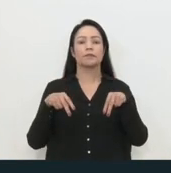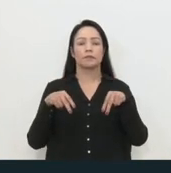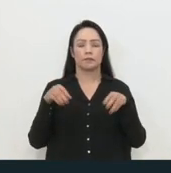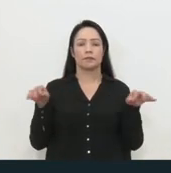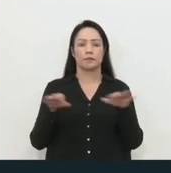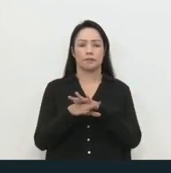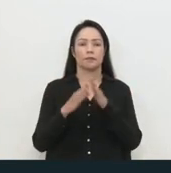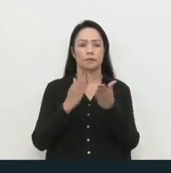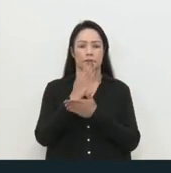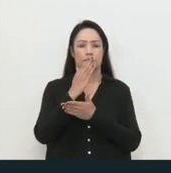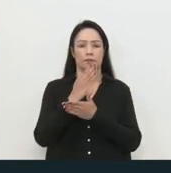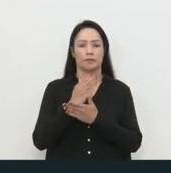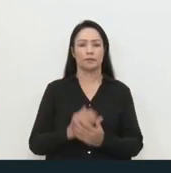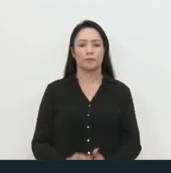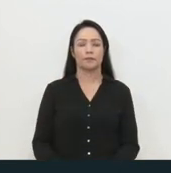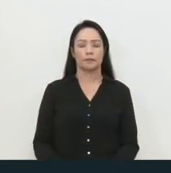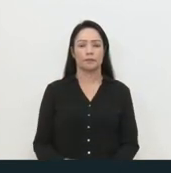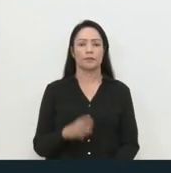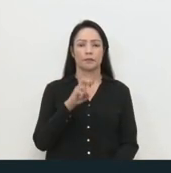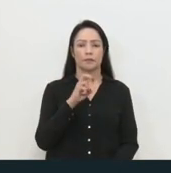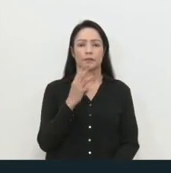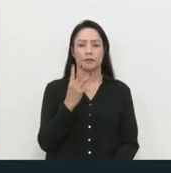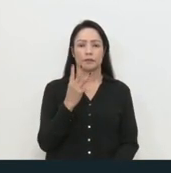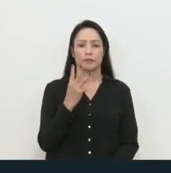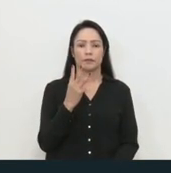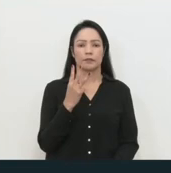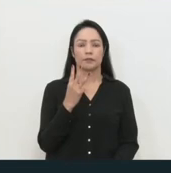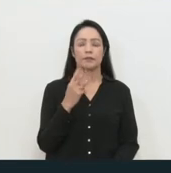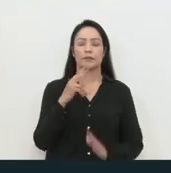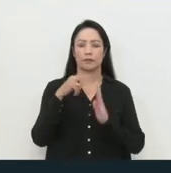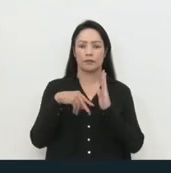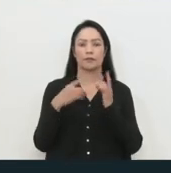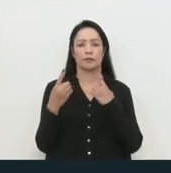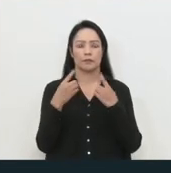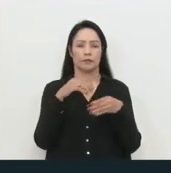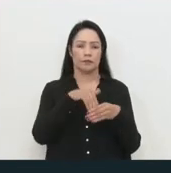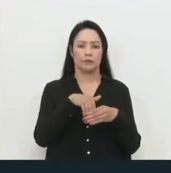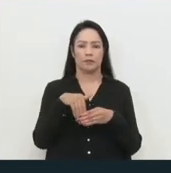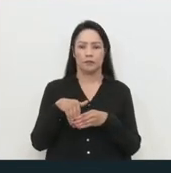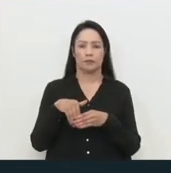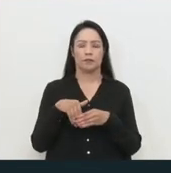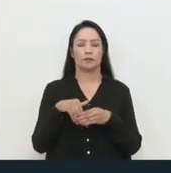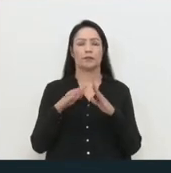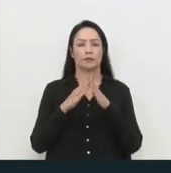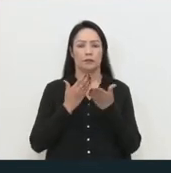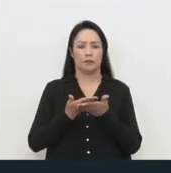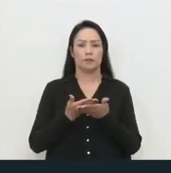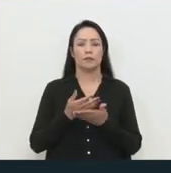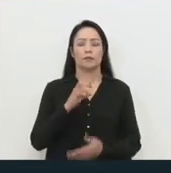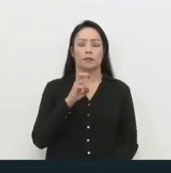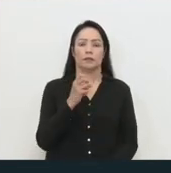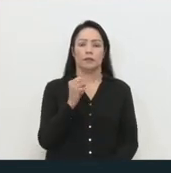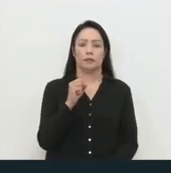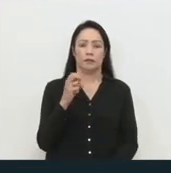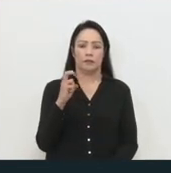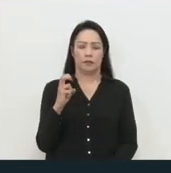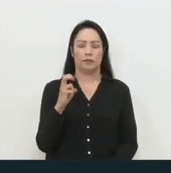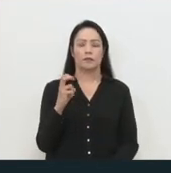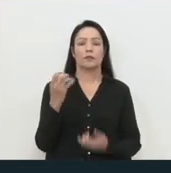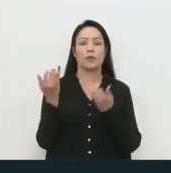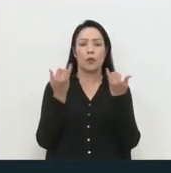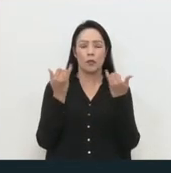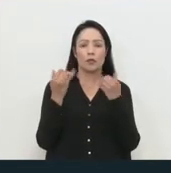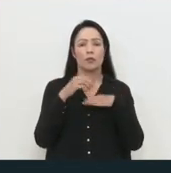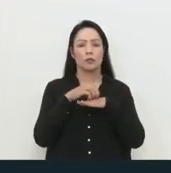aprovado em caminho em 53 53 leituras votação do requerimento 500 585 2023 informações sobre o